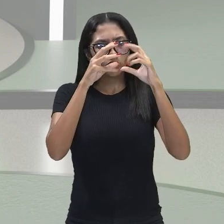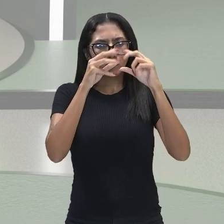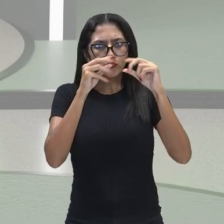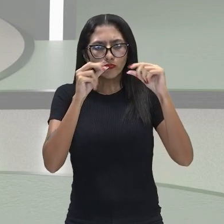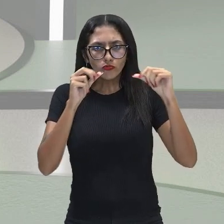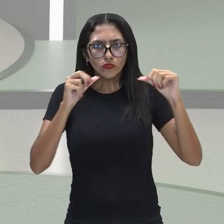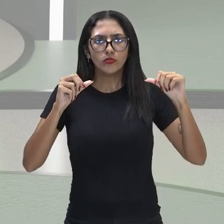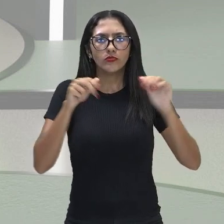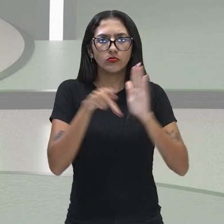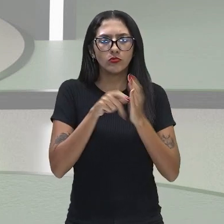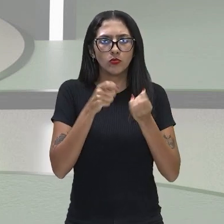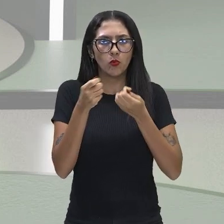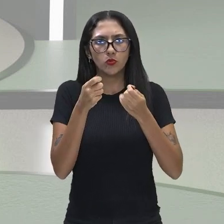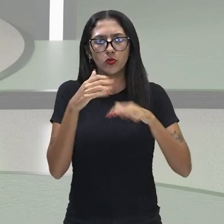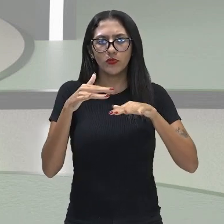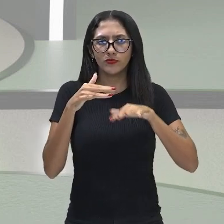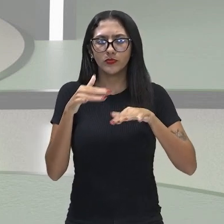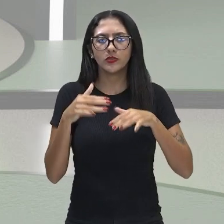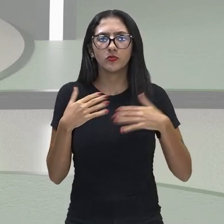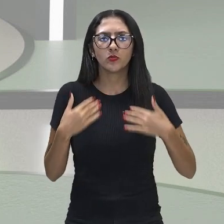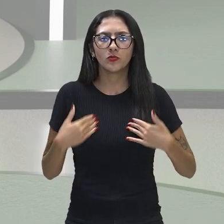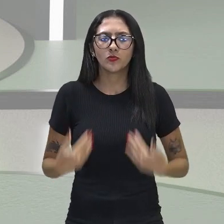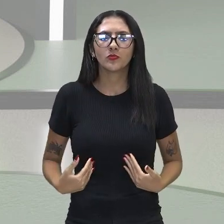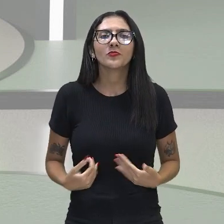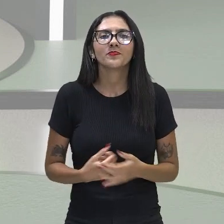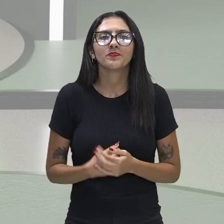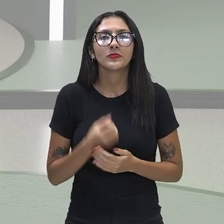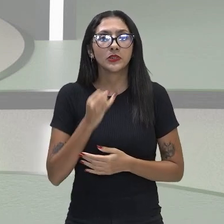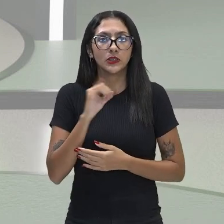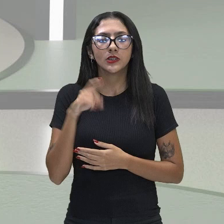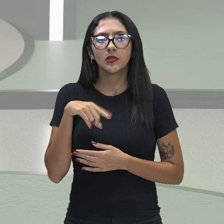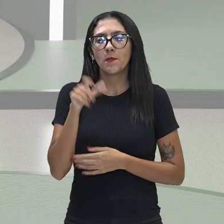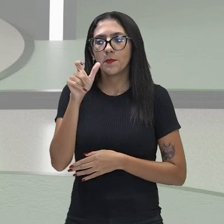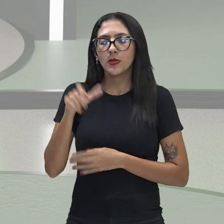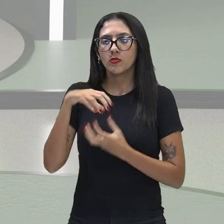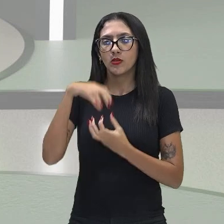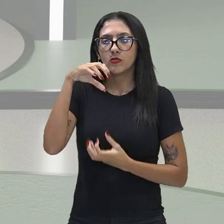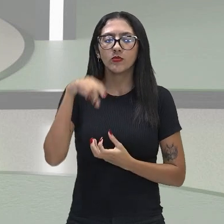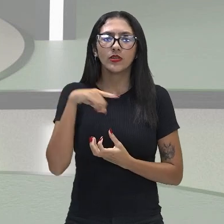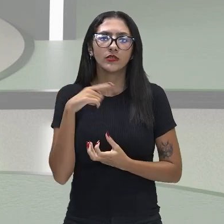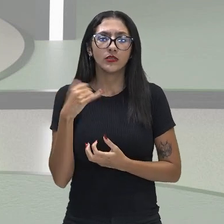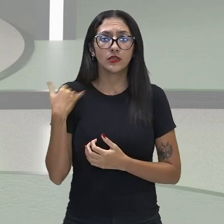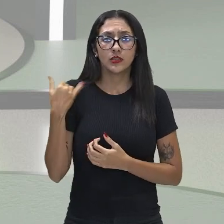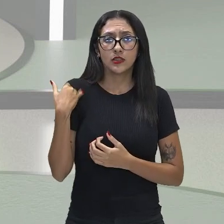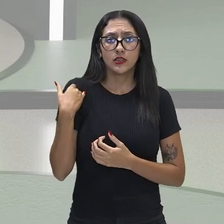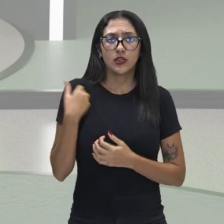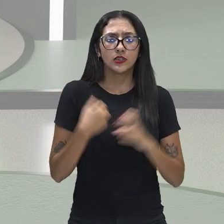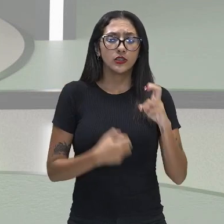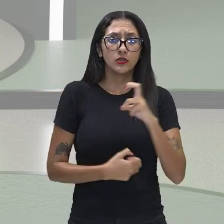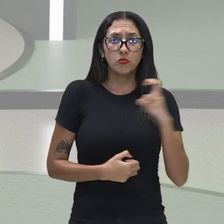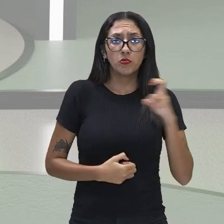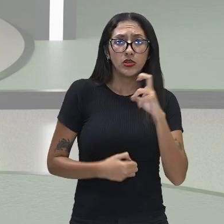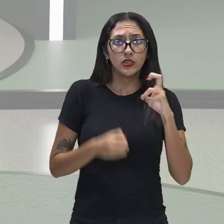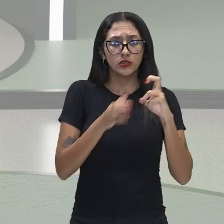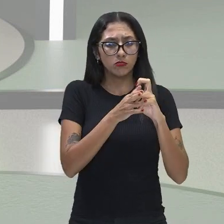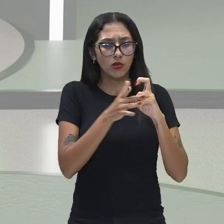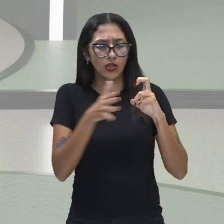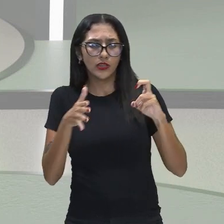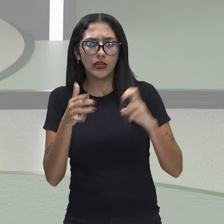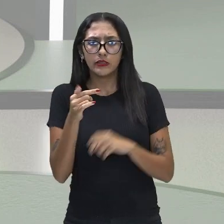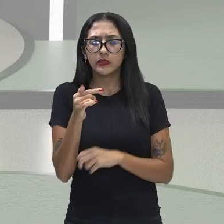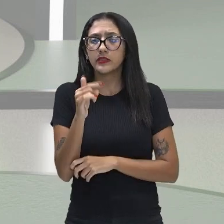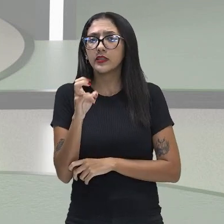motores. Na fase adulta, ocorre entre 55 a 75 anos,